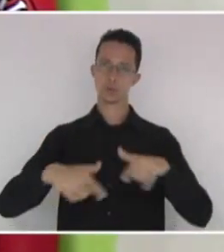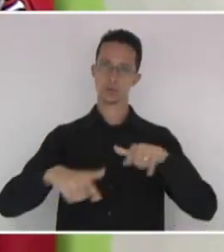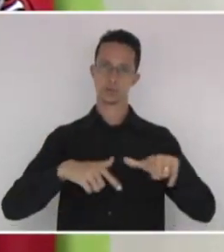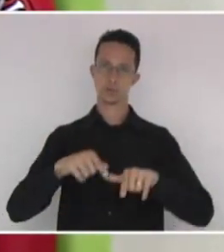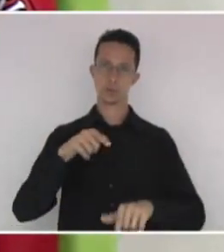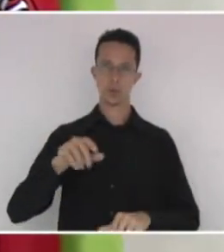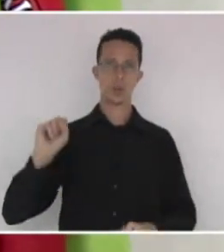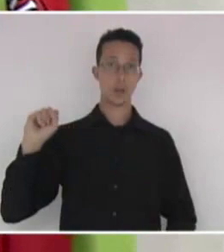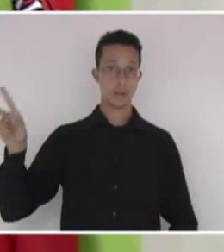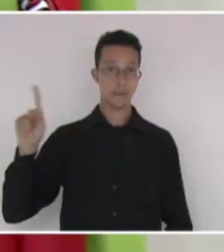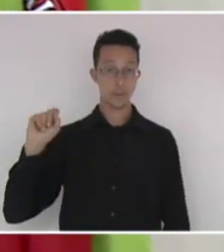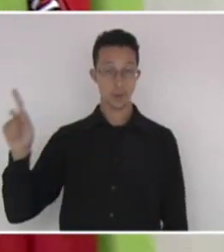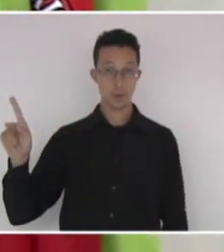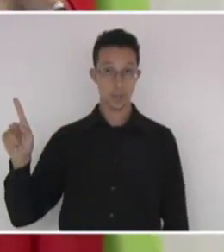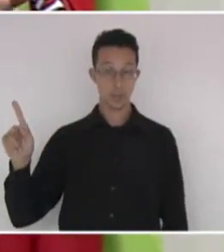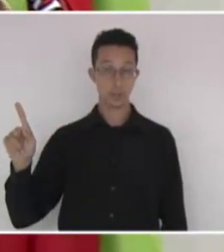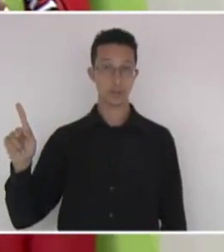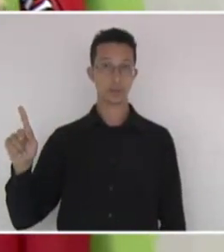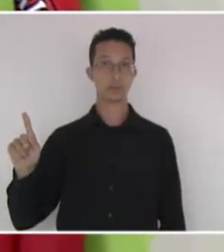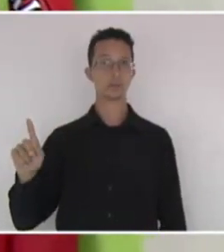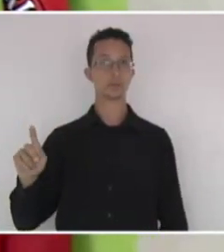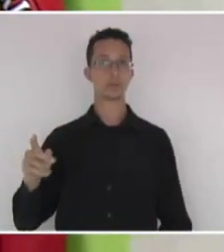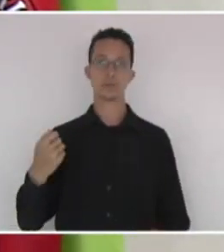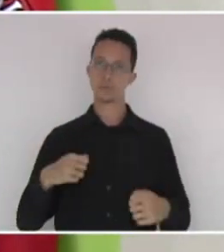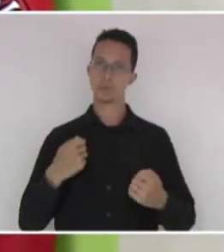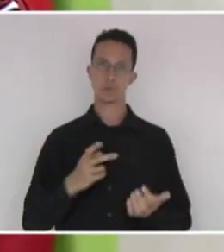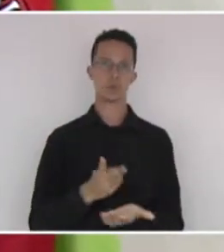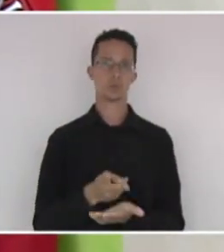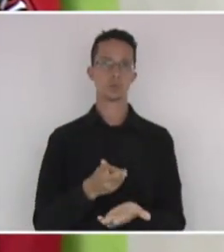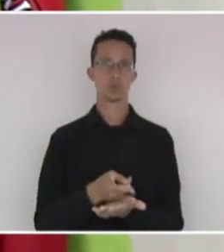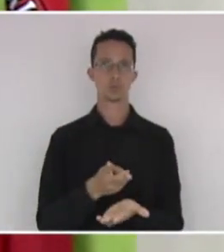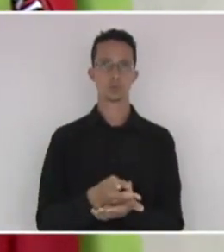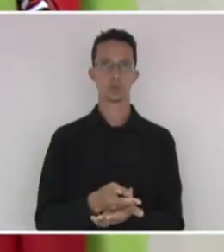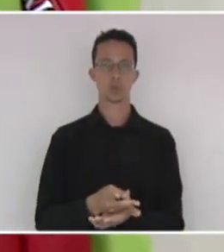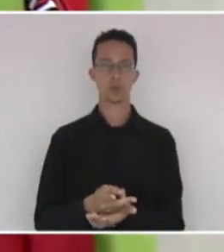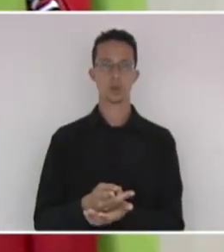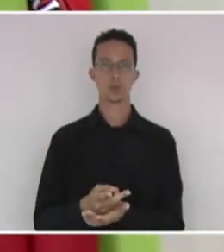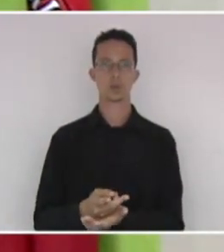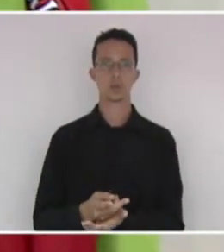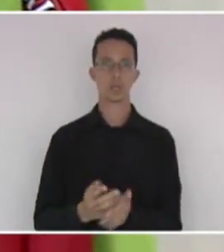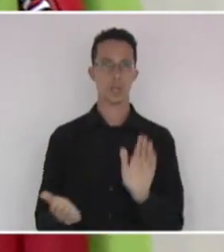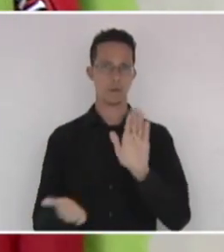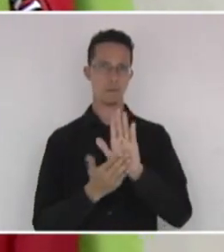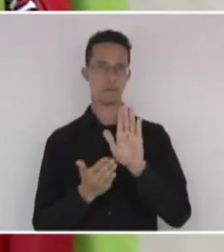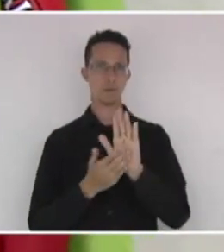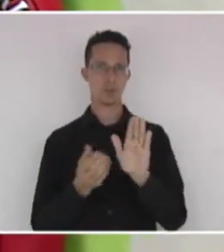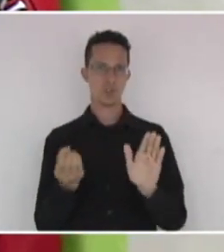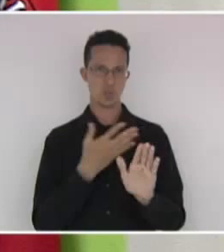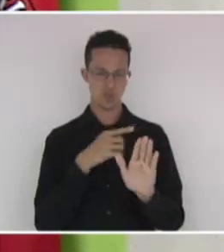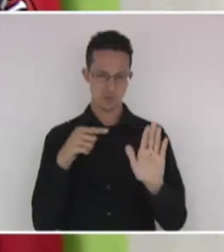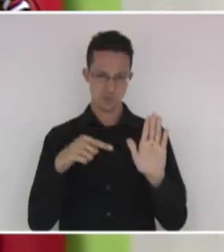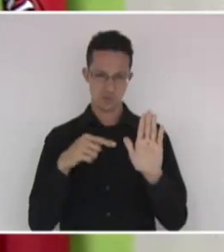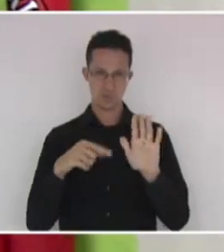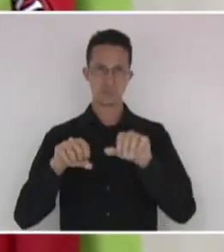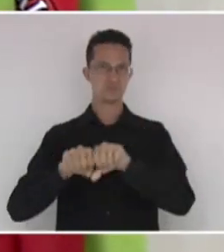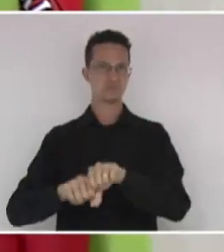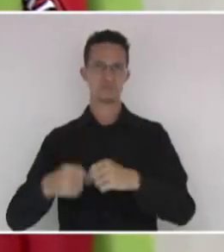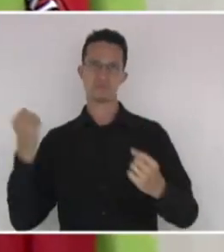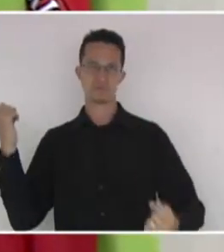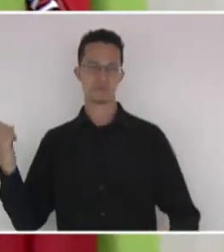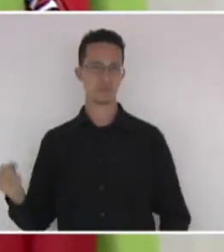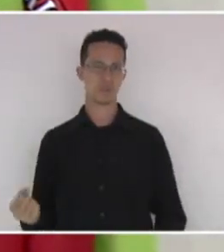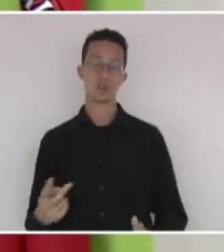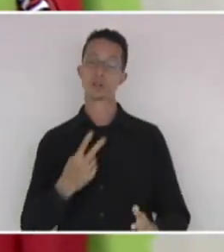pode fazer. E esse desmonte que é a atual proposta encaminhada ao Congresso Nacional não pode,